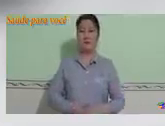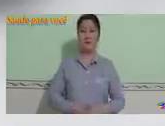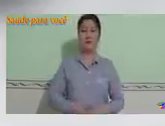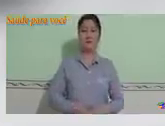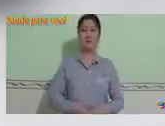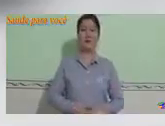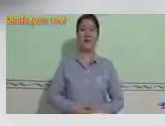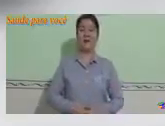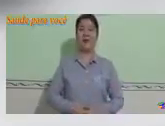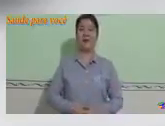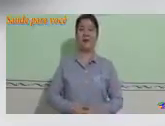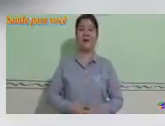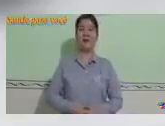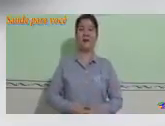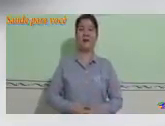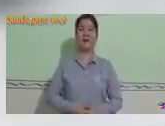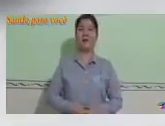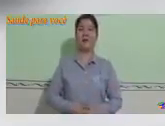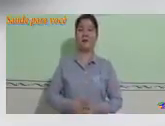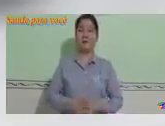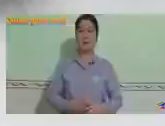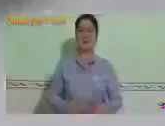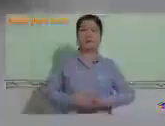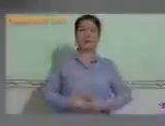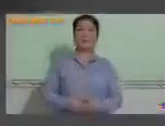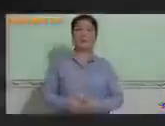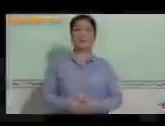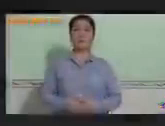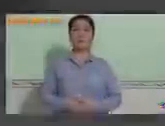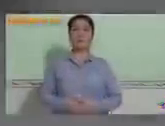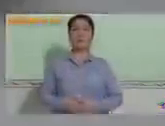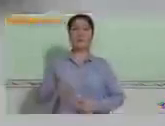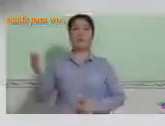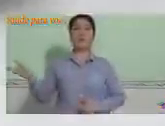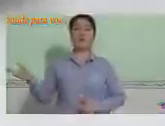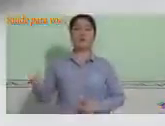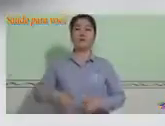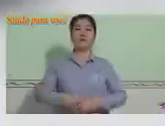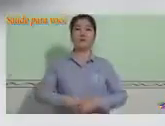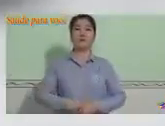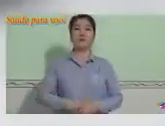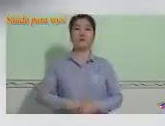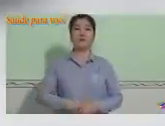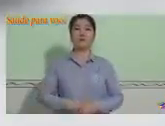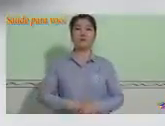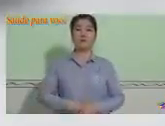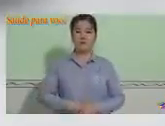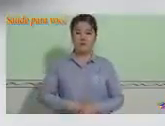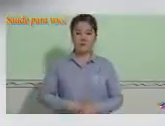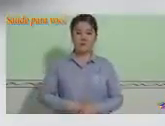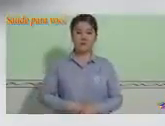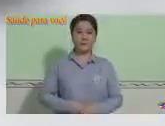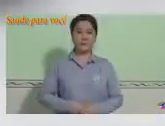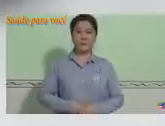SCULOTAMBE, acento agudo, ME, acento agudo, DIV e DIDOEM, três partes menores, dois pontos, superior, médio